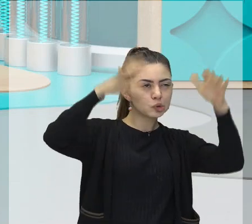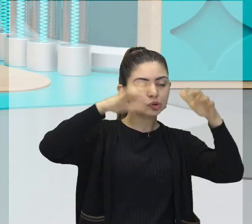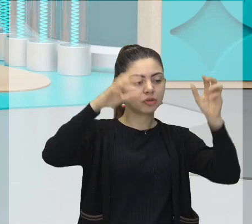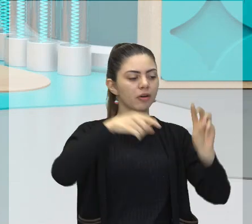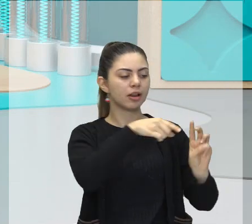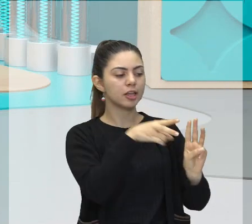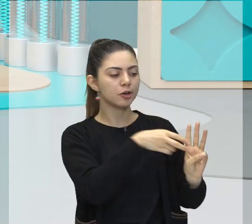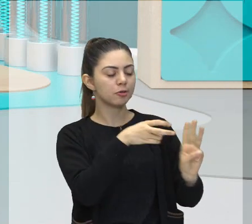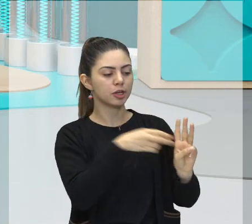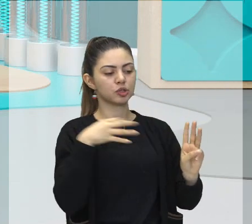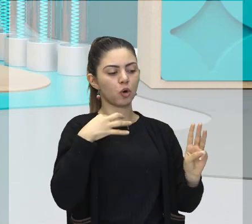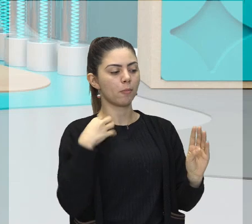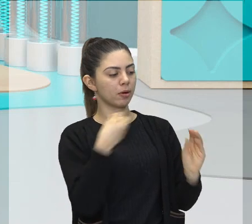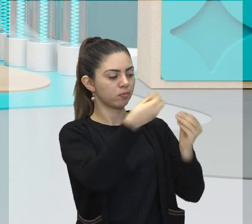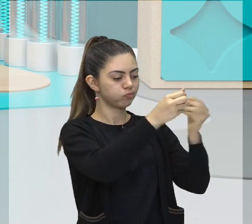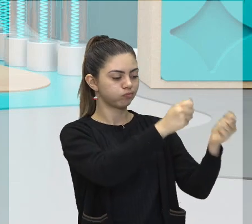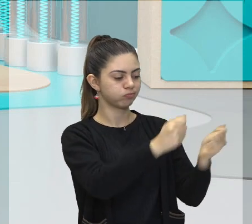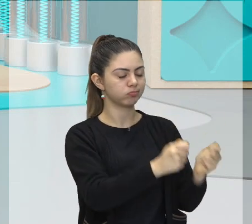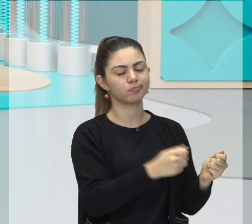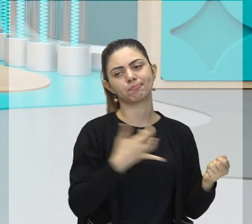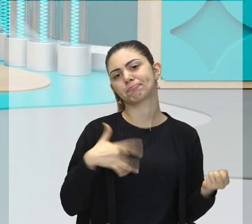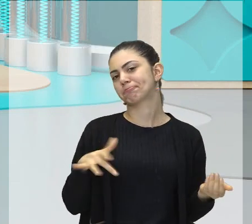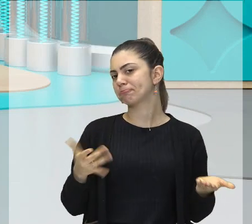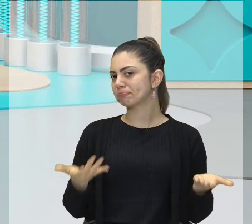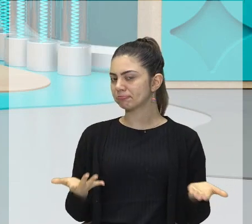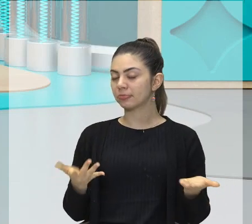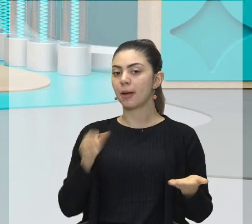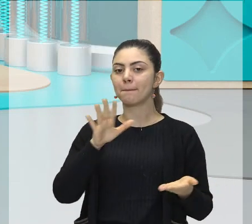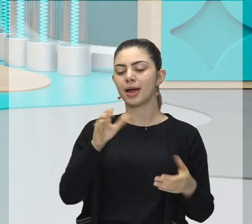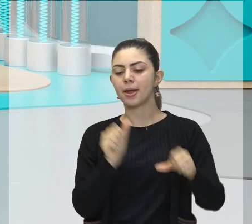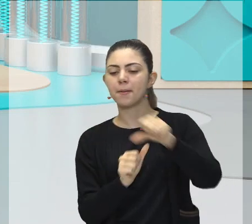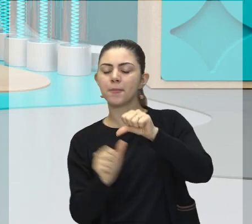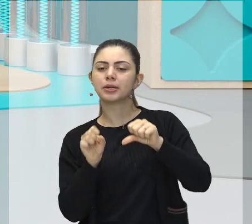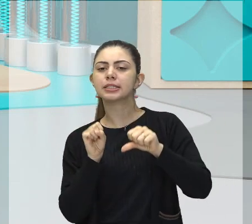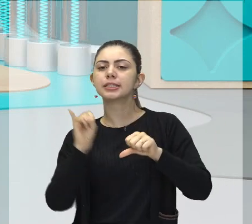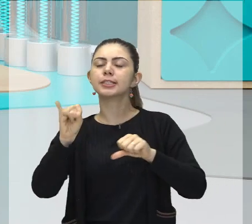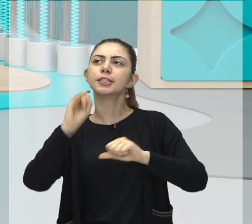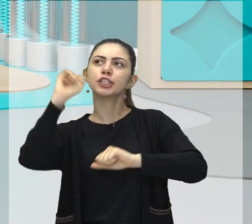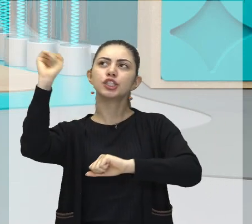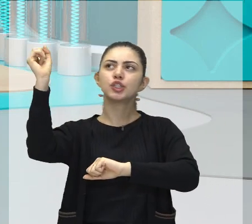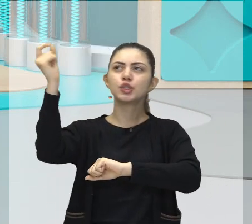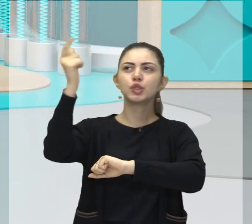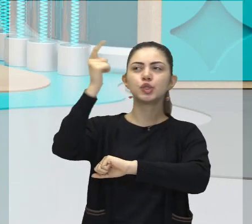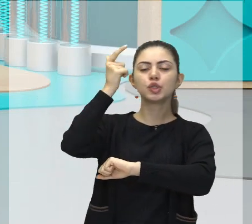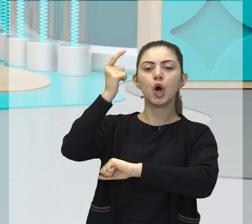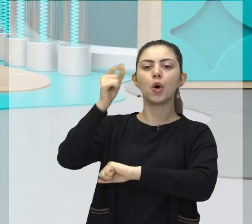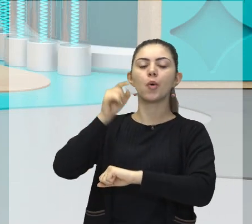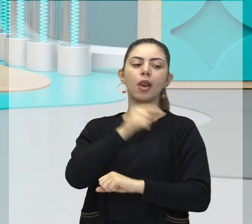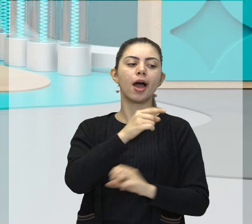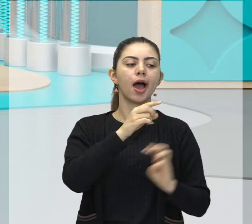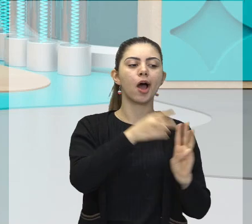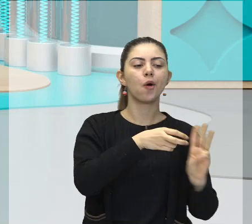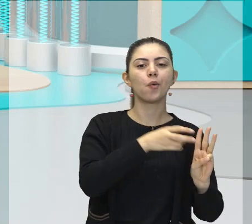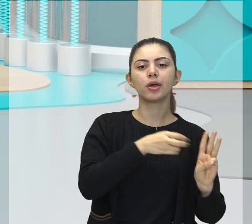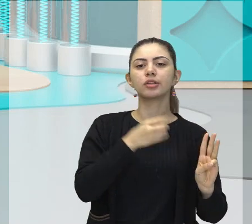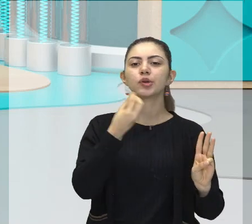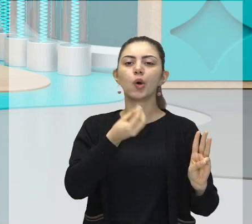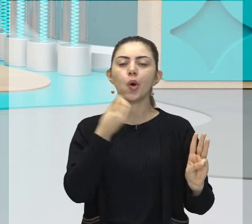o índio. Que pena! Fosse uma manhã de sol, o índio